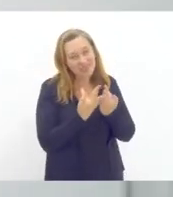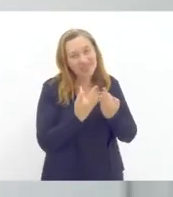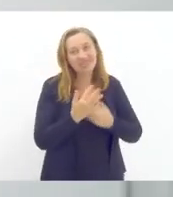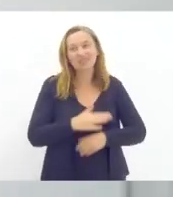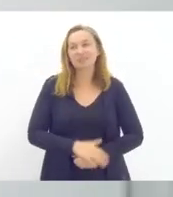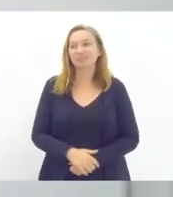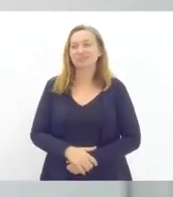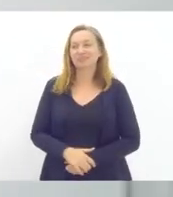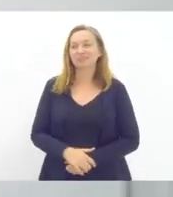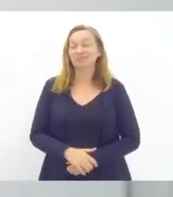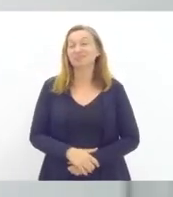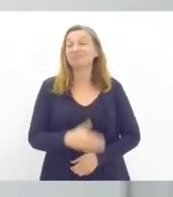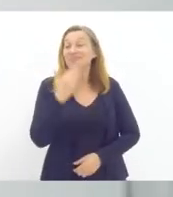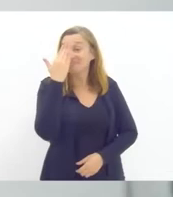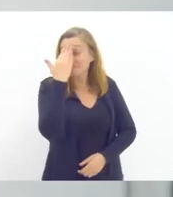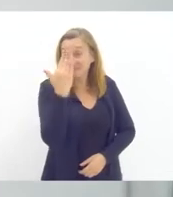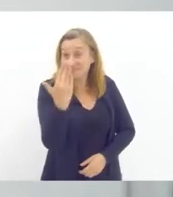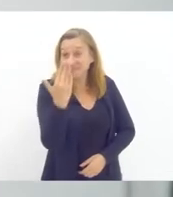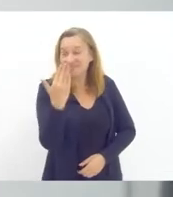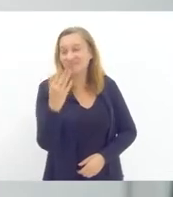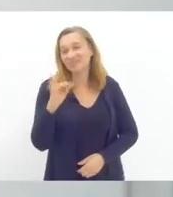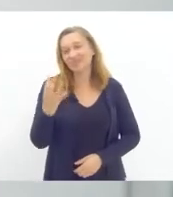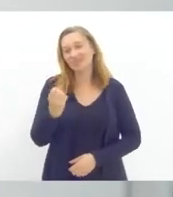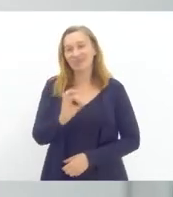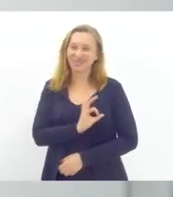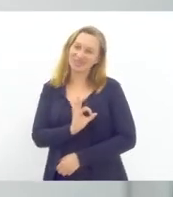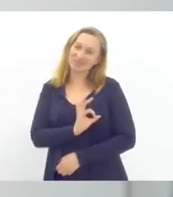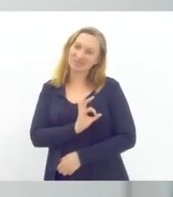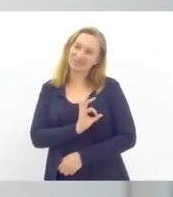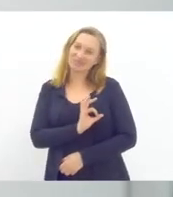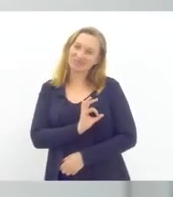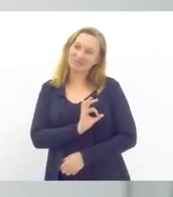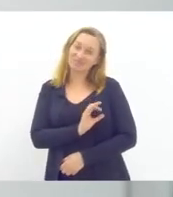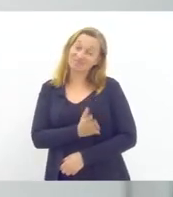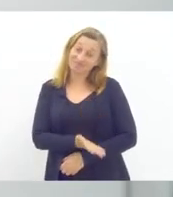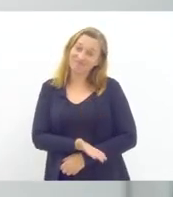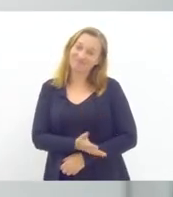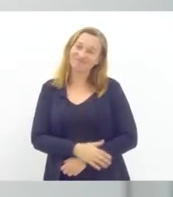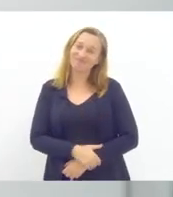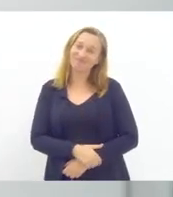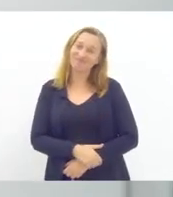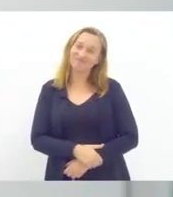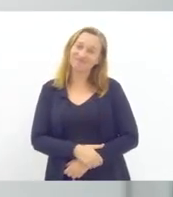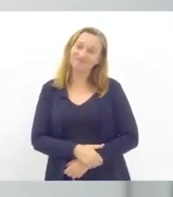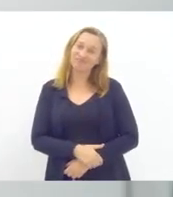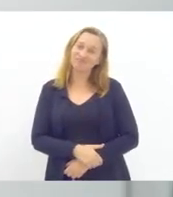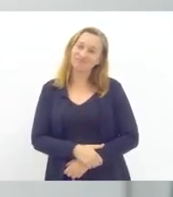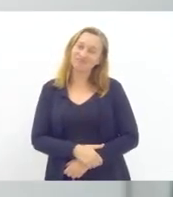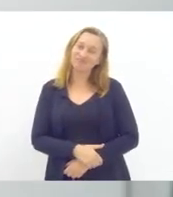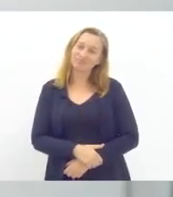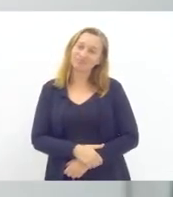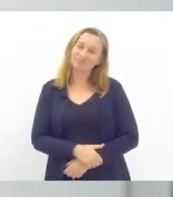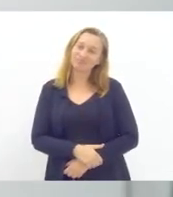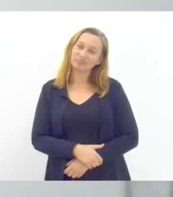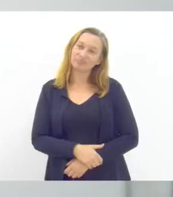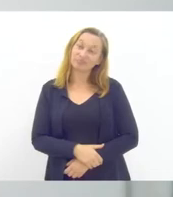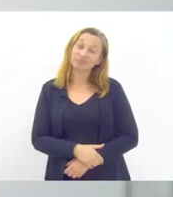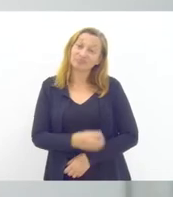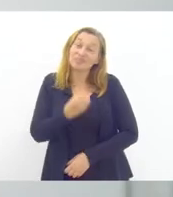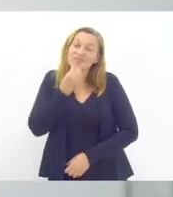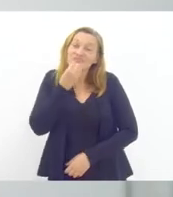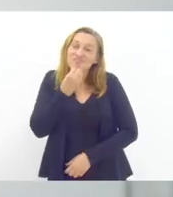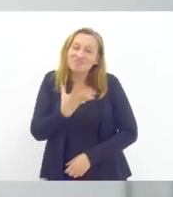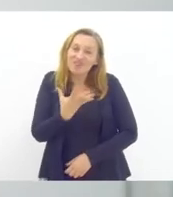e agradecer a Marta Rocha né a Marta Rocha que faz tão bem